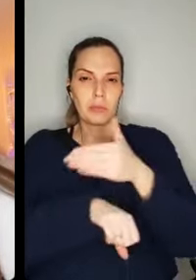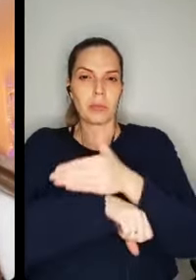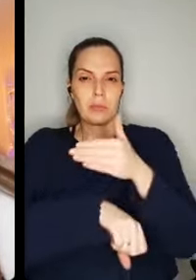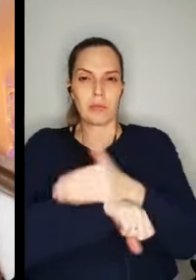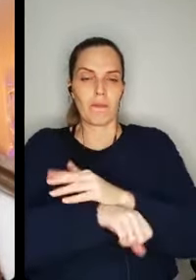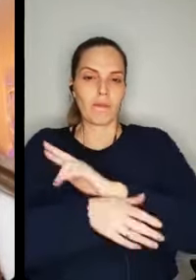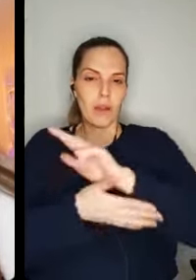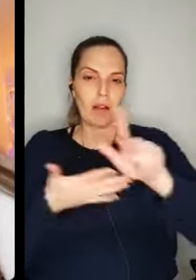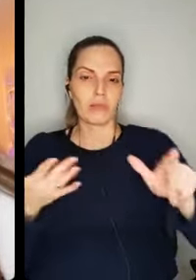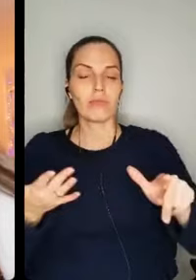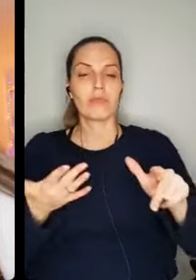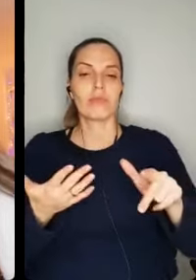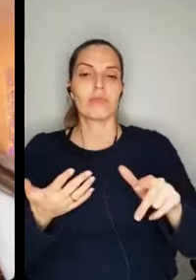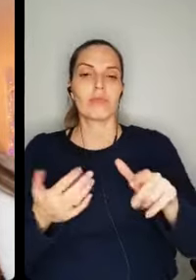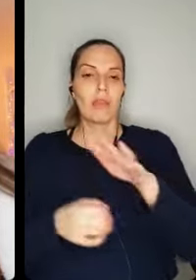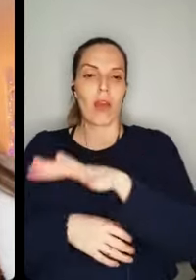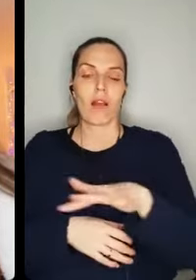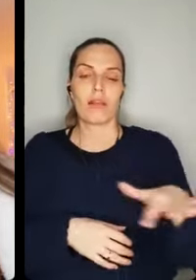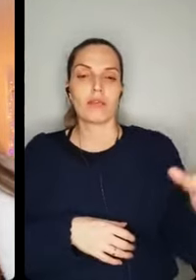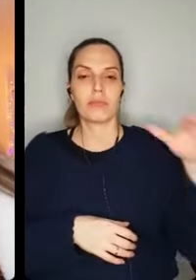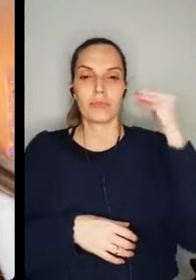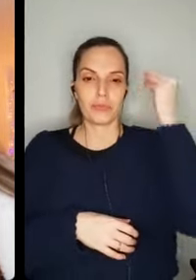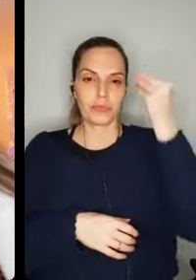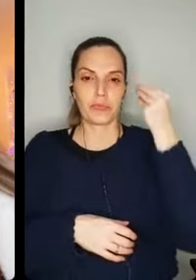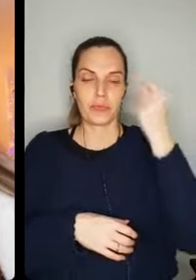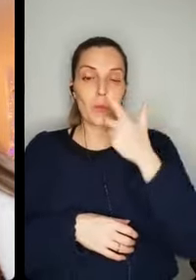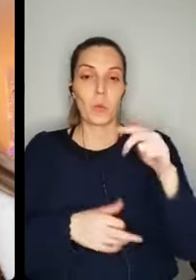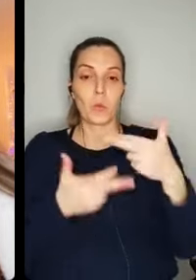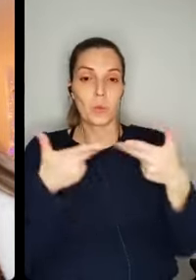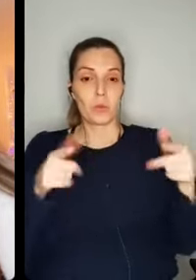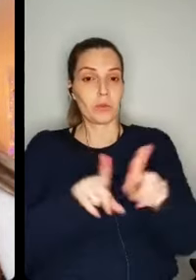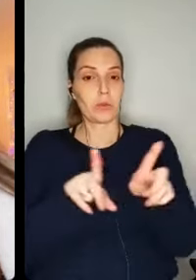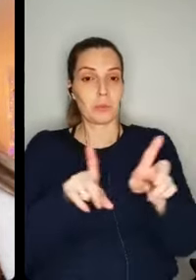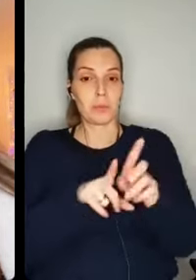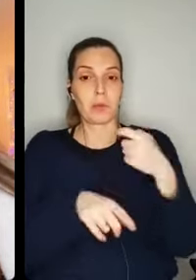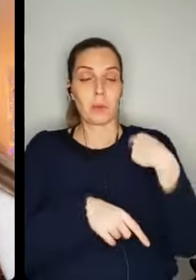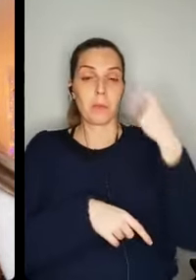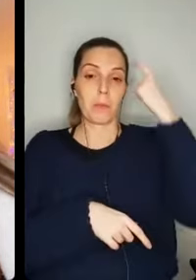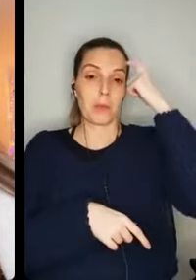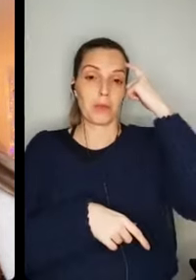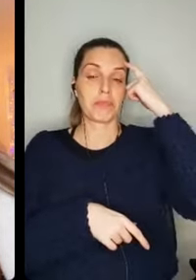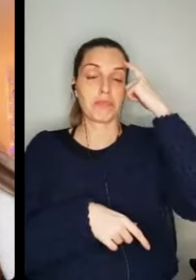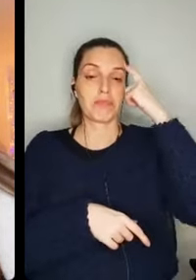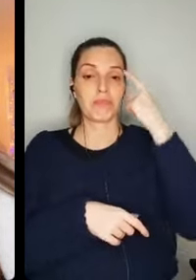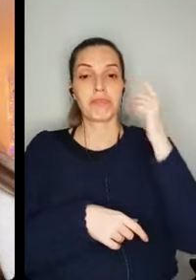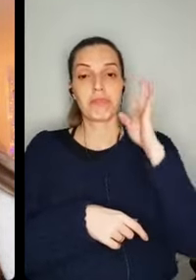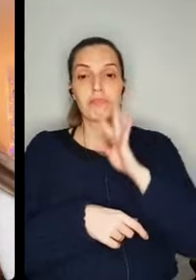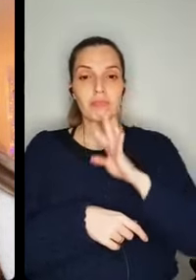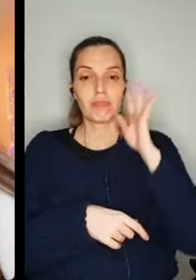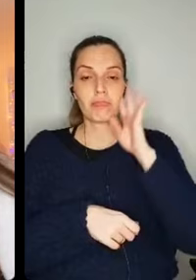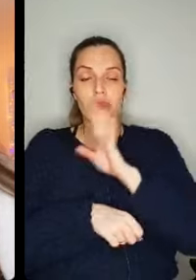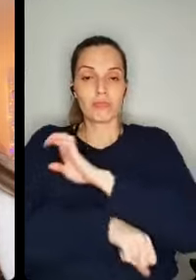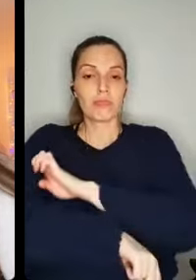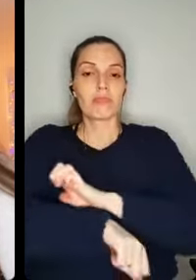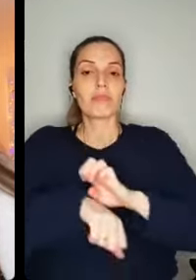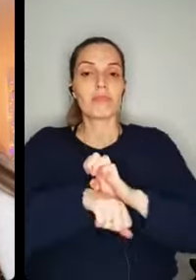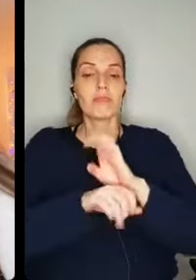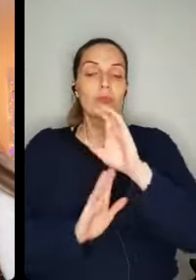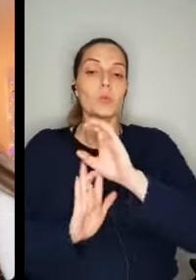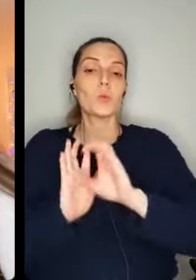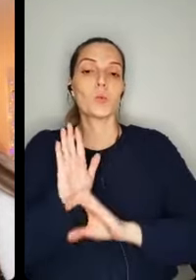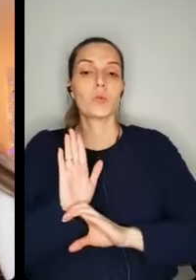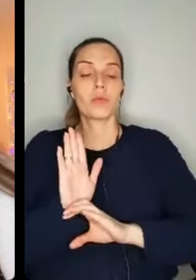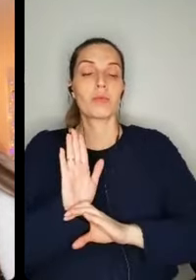psicologia. E outra coisa também que eu acho bem interessante do nosso currículo, assim, de estágios, é que é bem comum, assim, o pessoal que está no